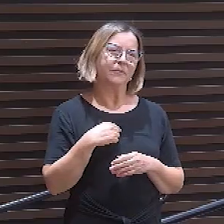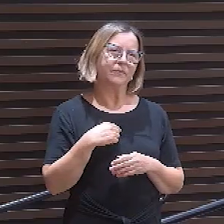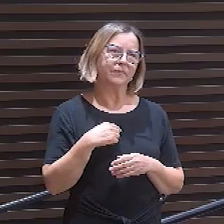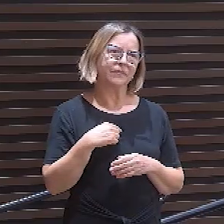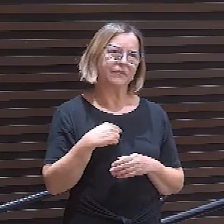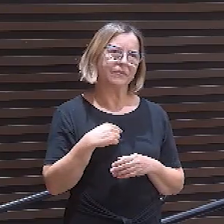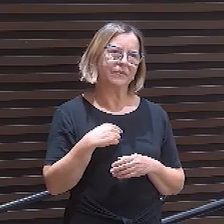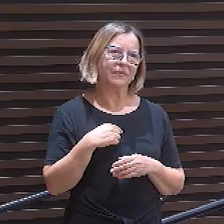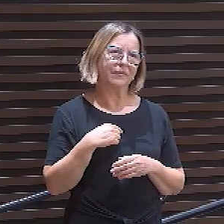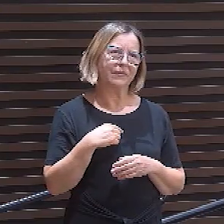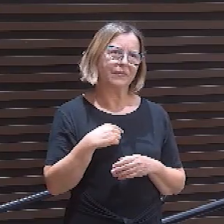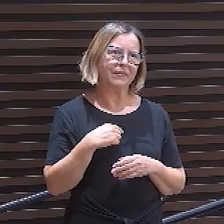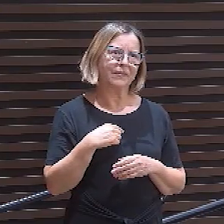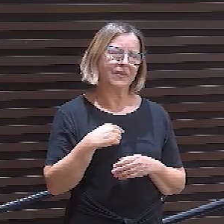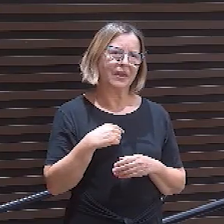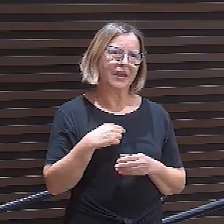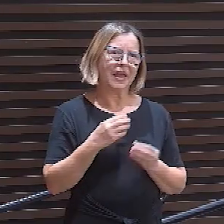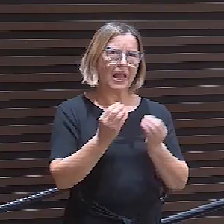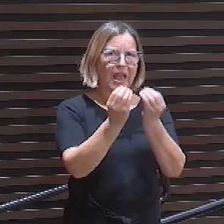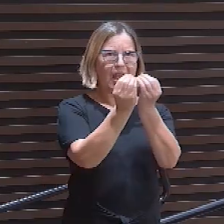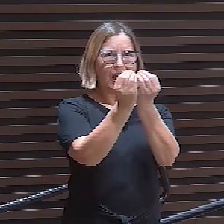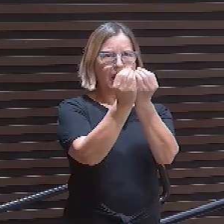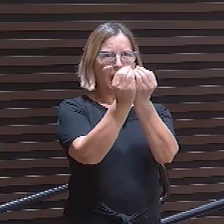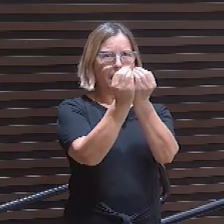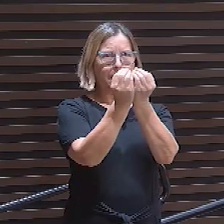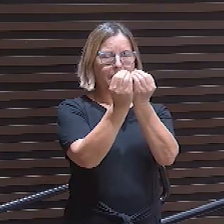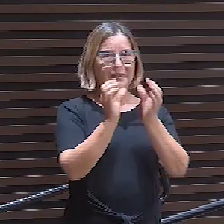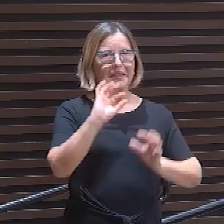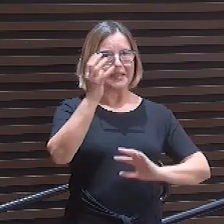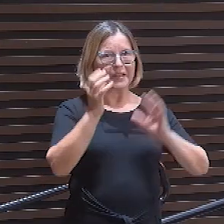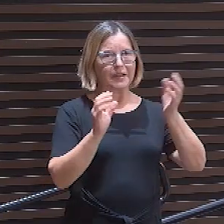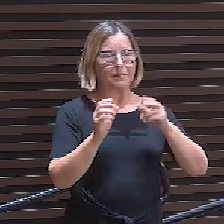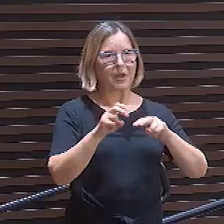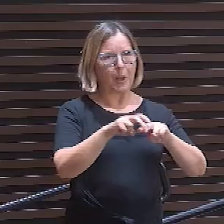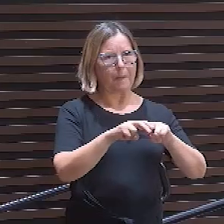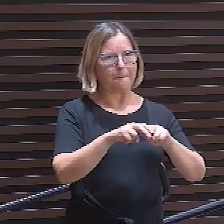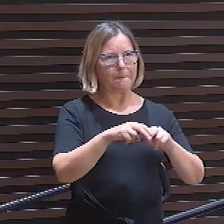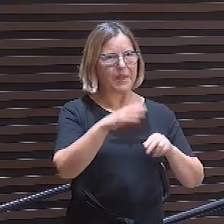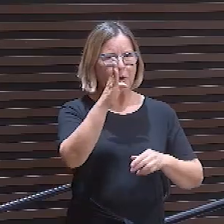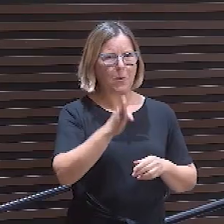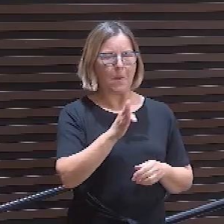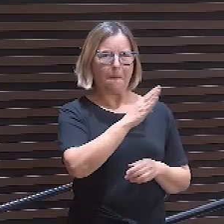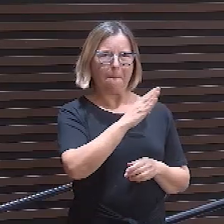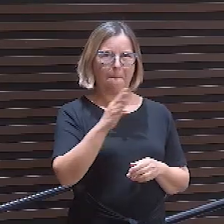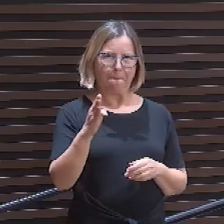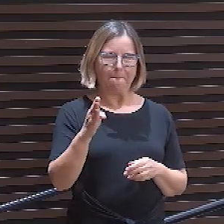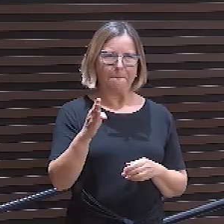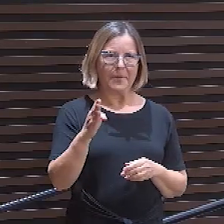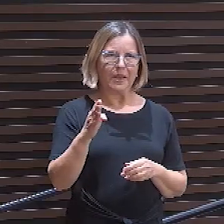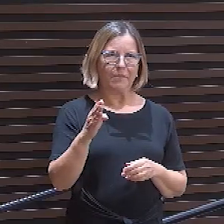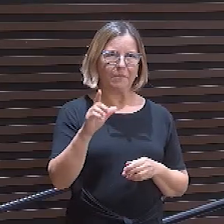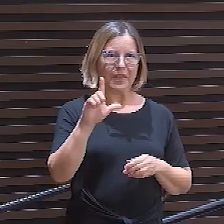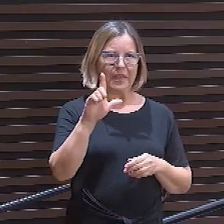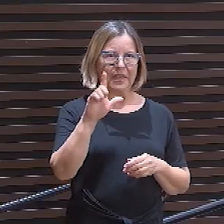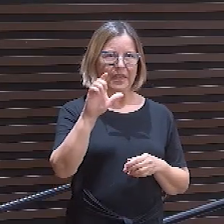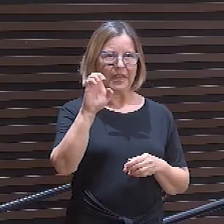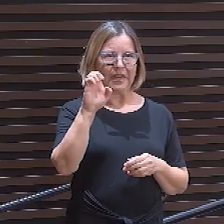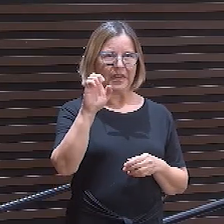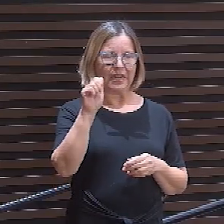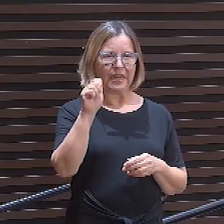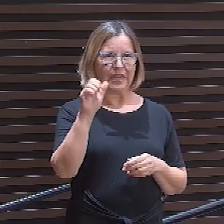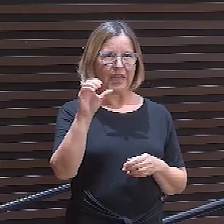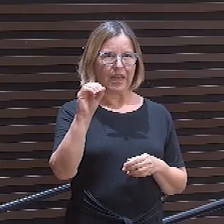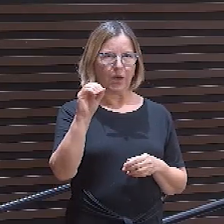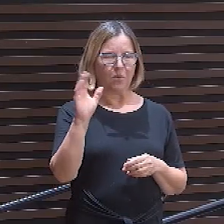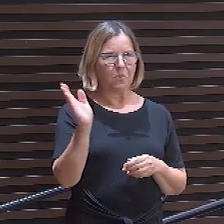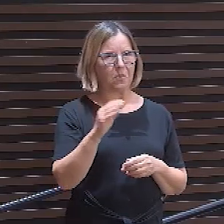pelo Papa Leão IV, como sendo muito bonita. Eu